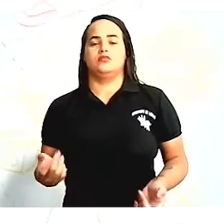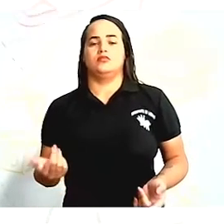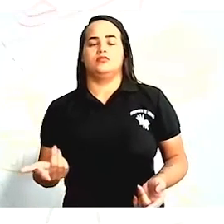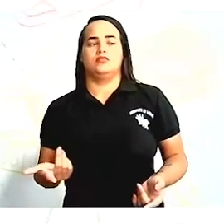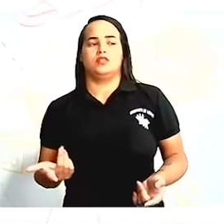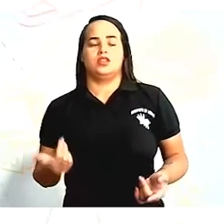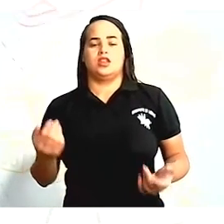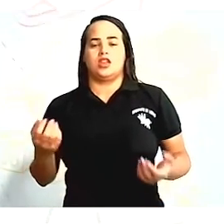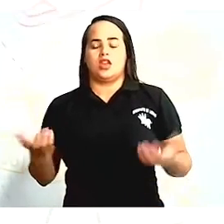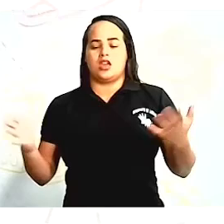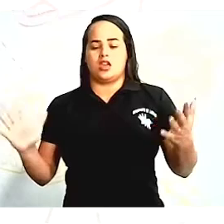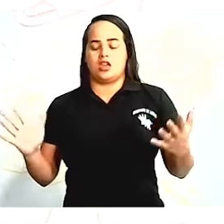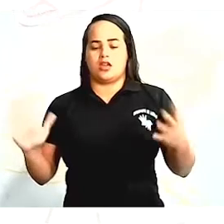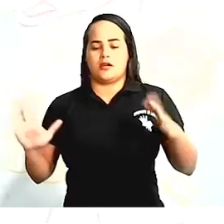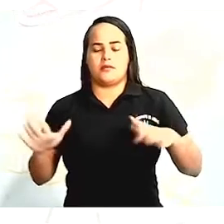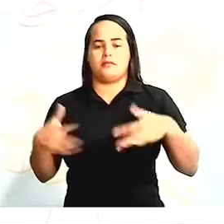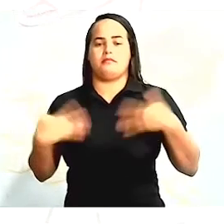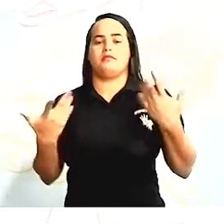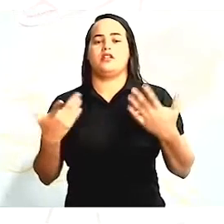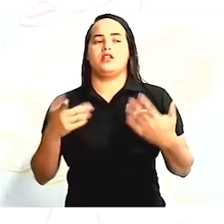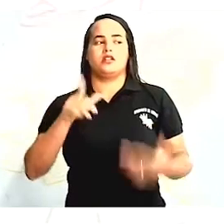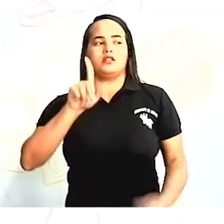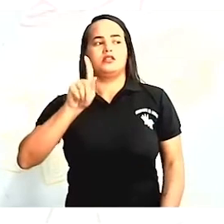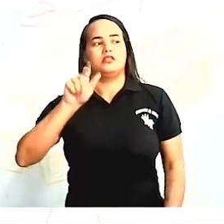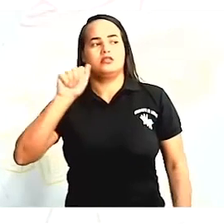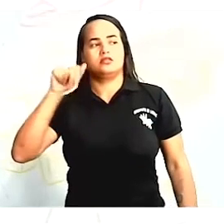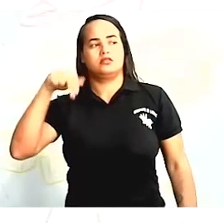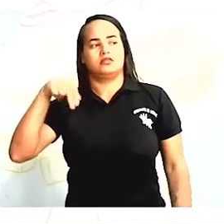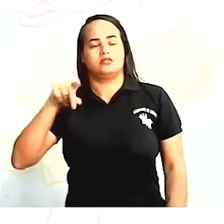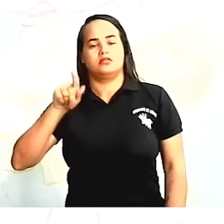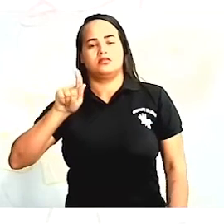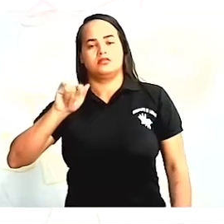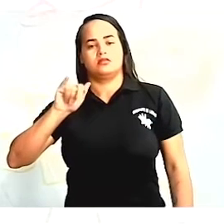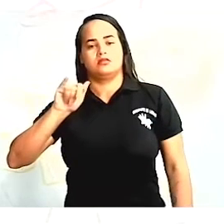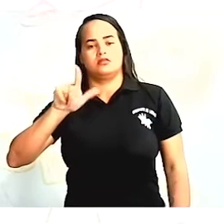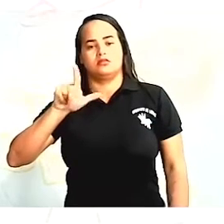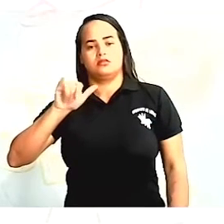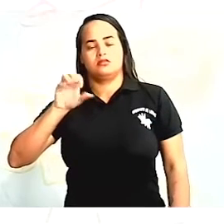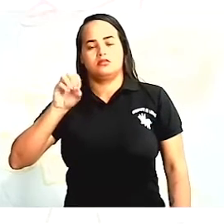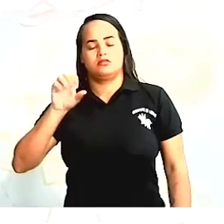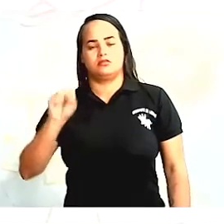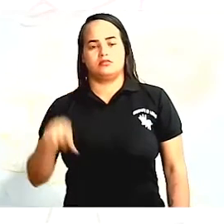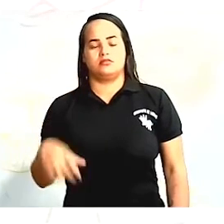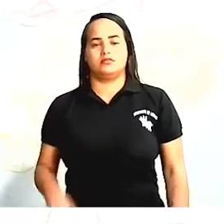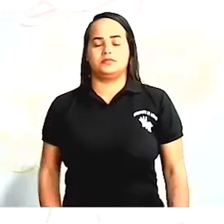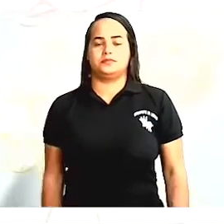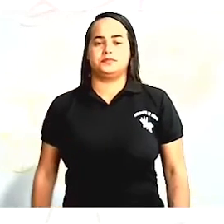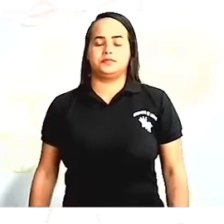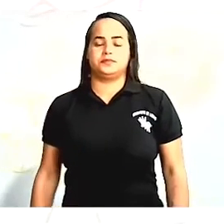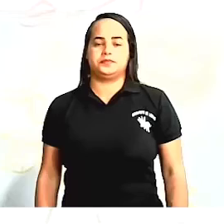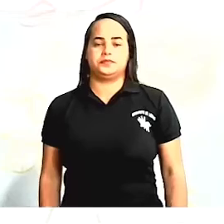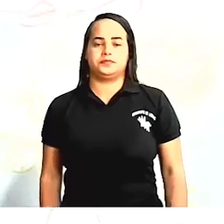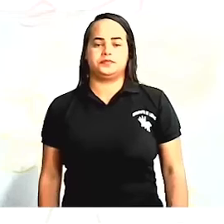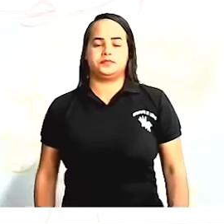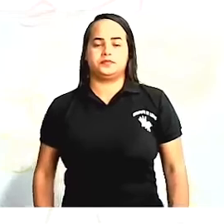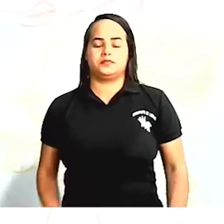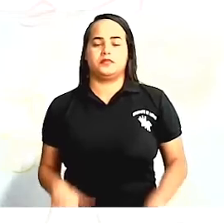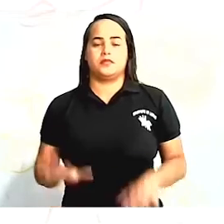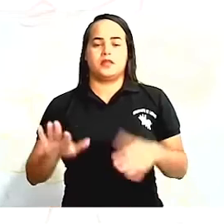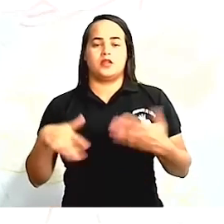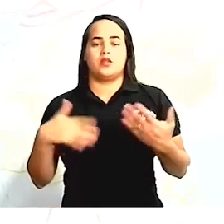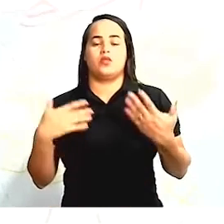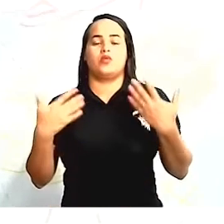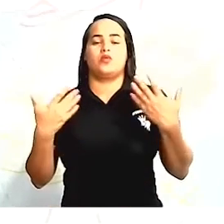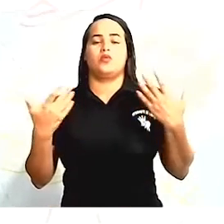virilha, pescoço, que são os locais que são mais apropriados para nascer esse tipo de gânglios, tá certo? Mas qual é o